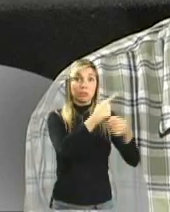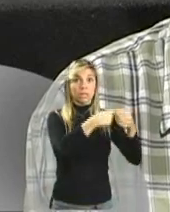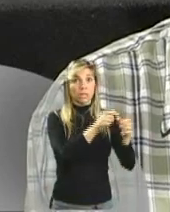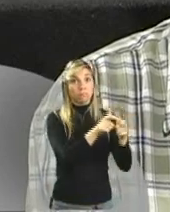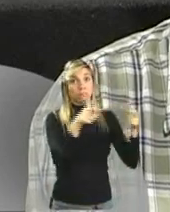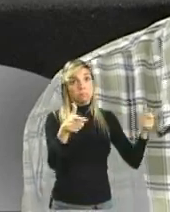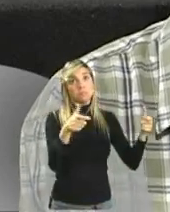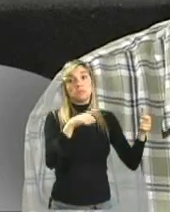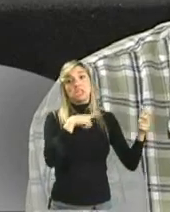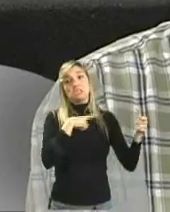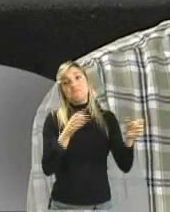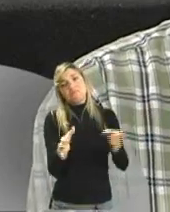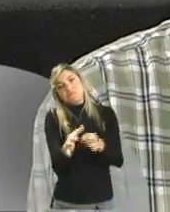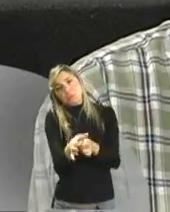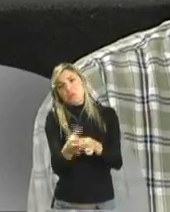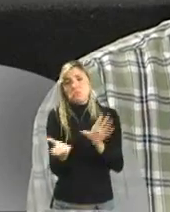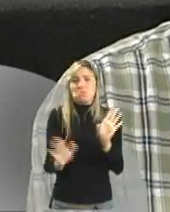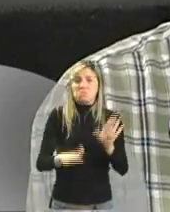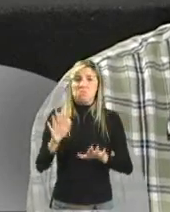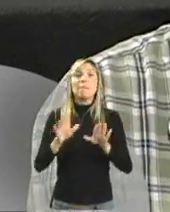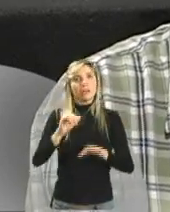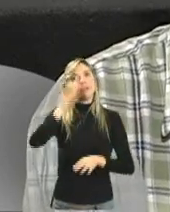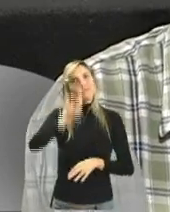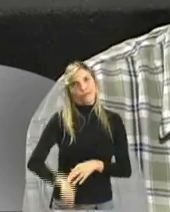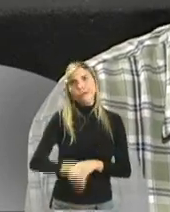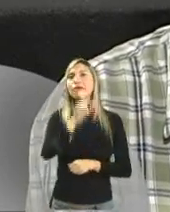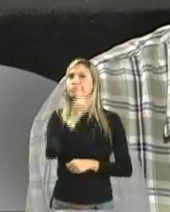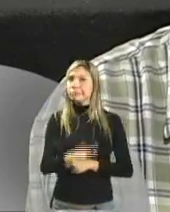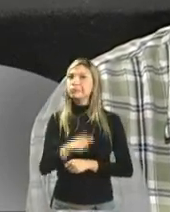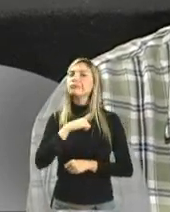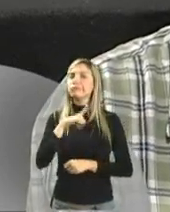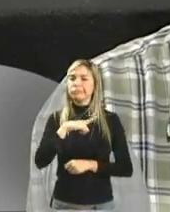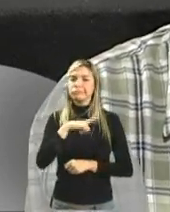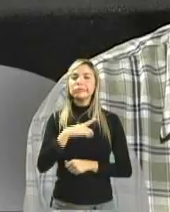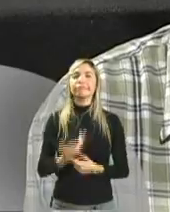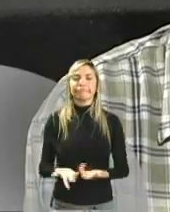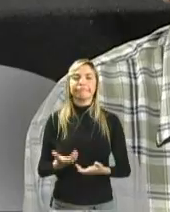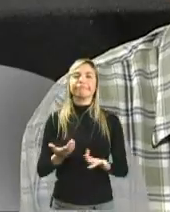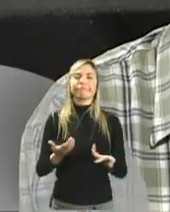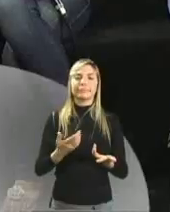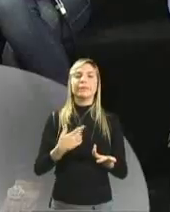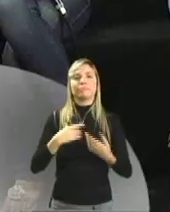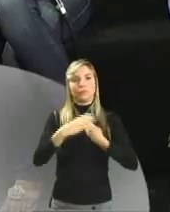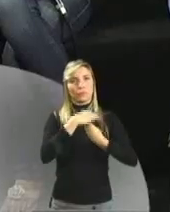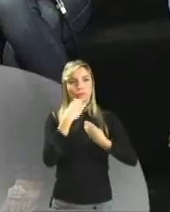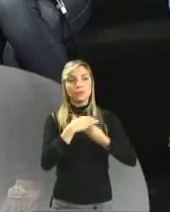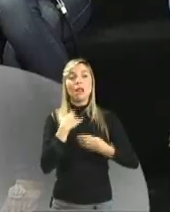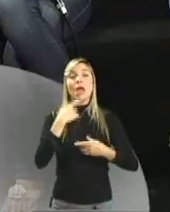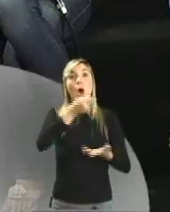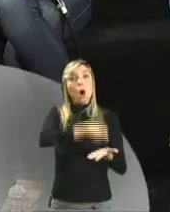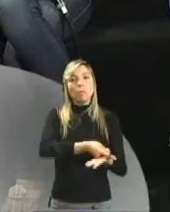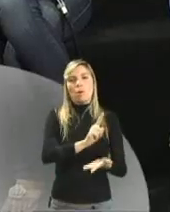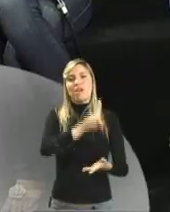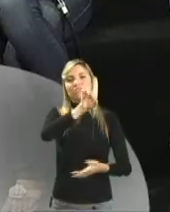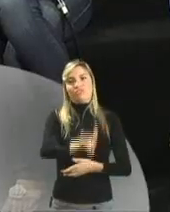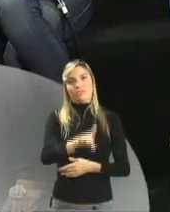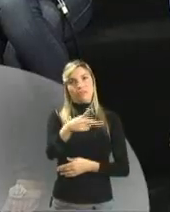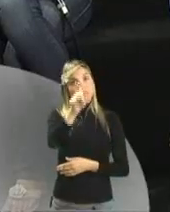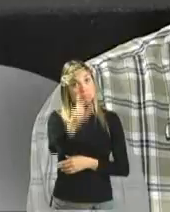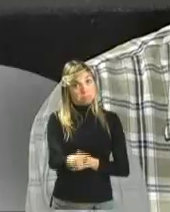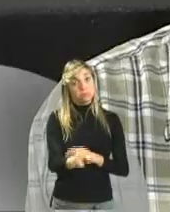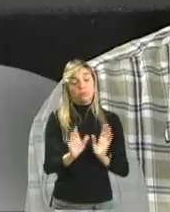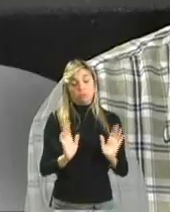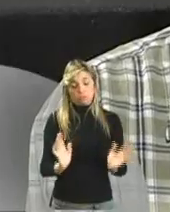menos, e é um direito desse ostomizado receber esse atendimento. Não é nada mais do que obrigação, é